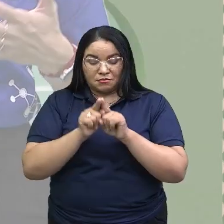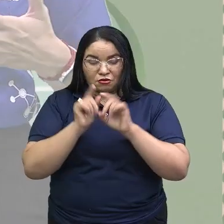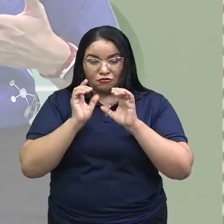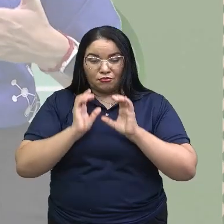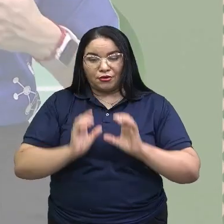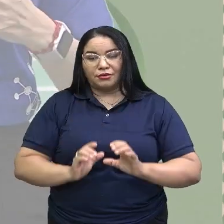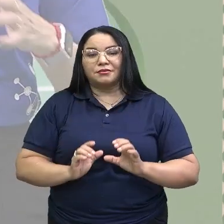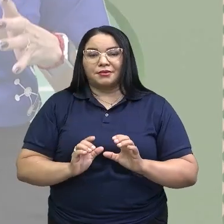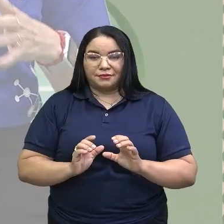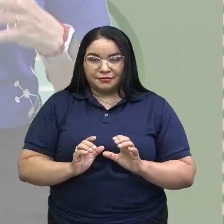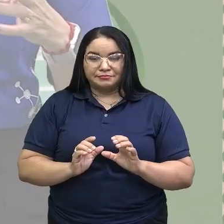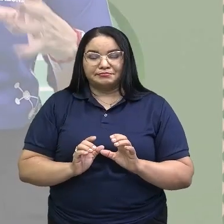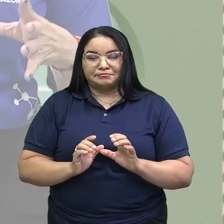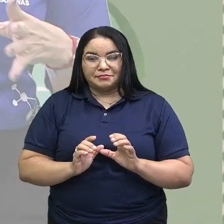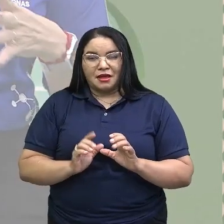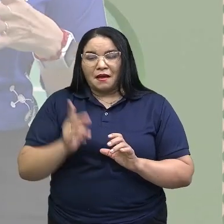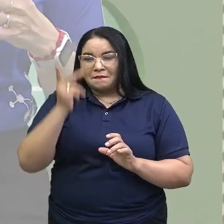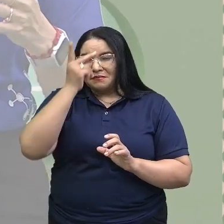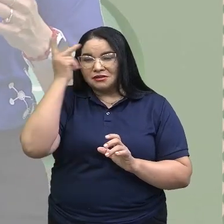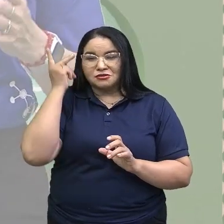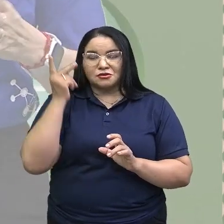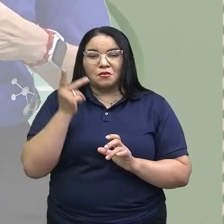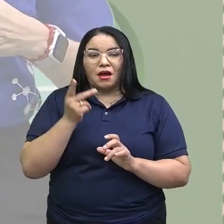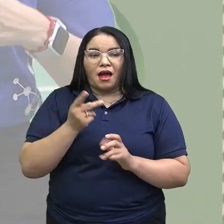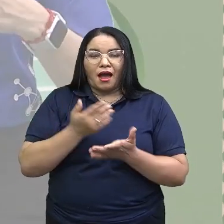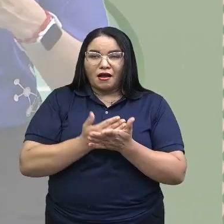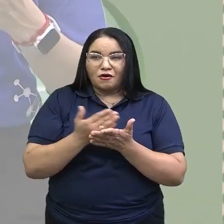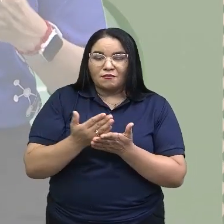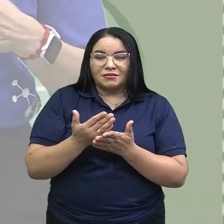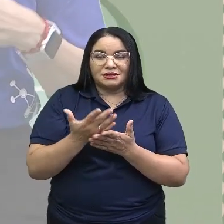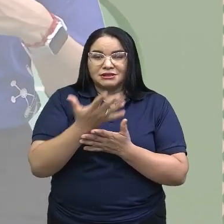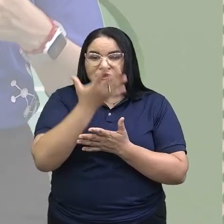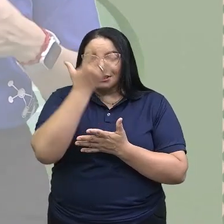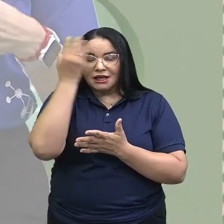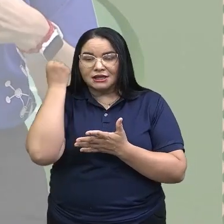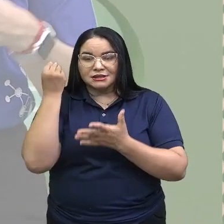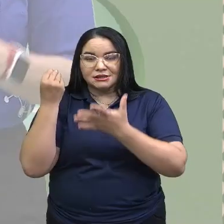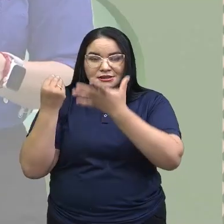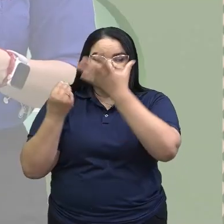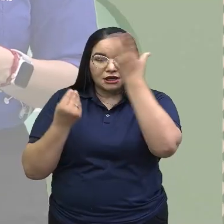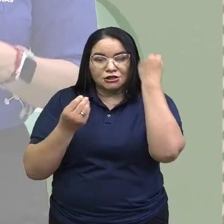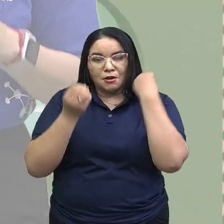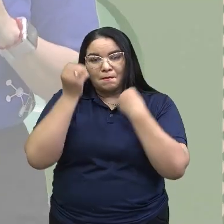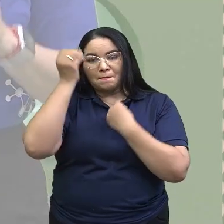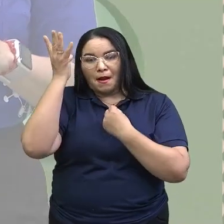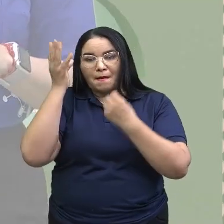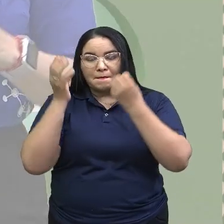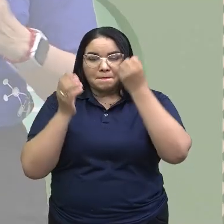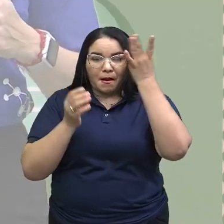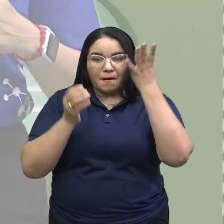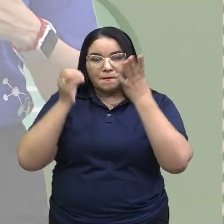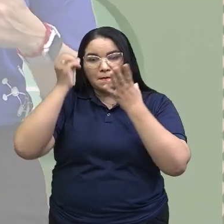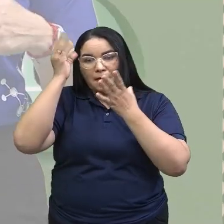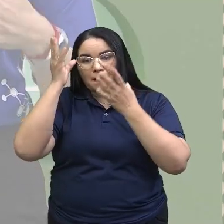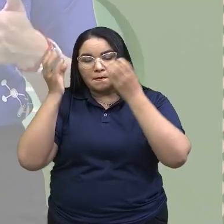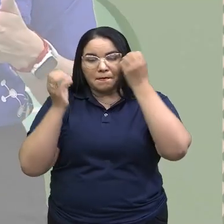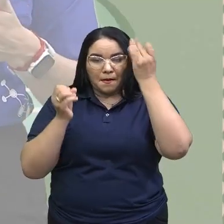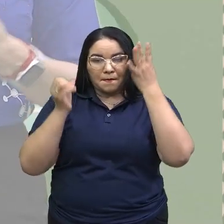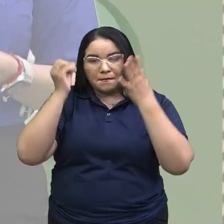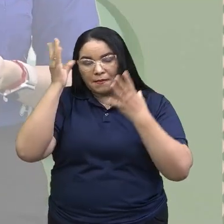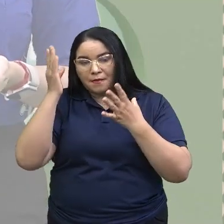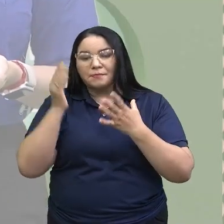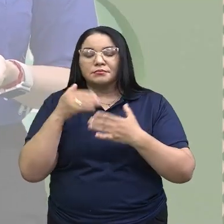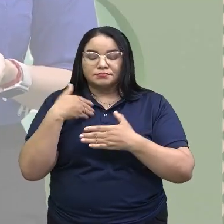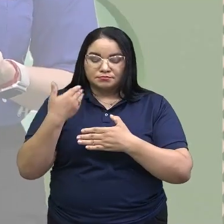né? Então, ali começa com esquecimento e aí vai aumentando essa perda de memória, tá certo? E aí, em decorrência